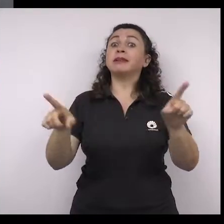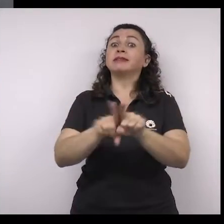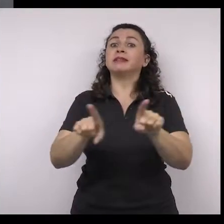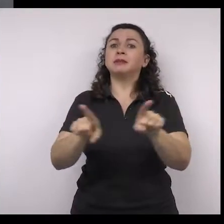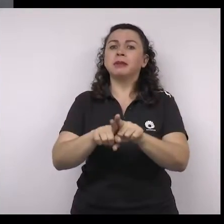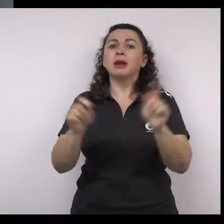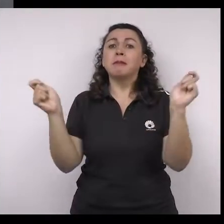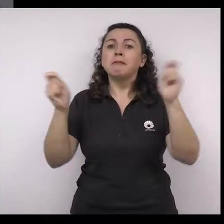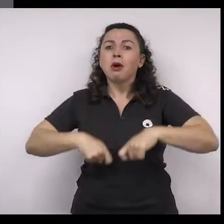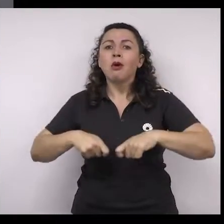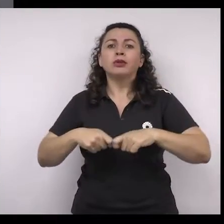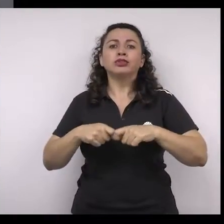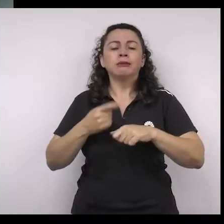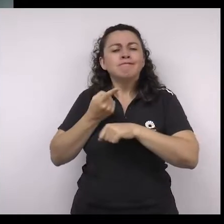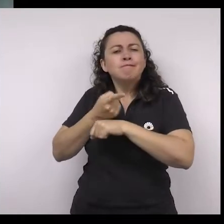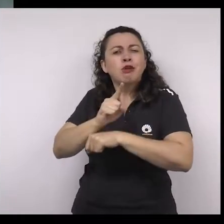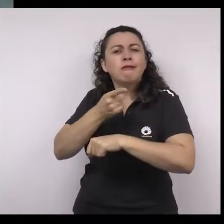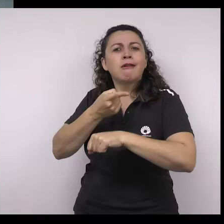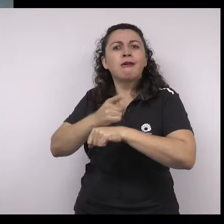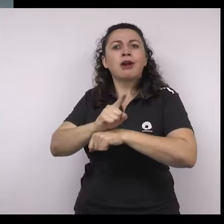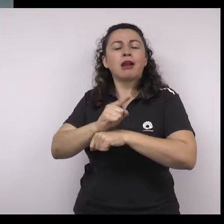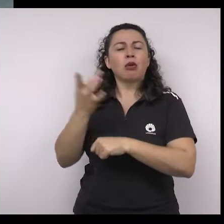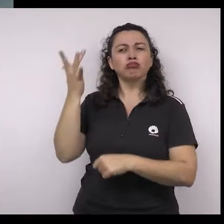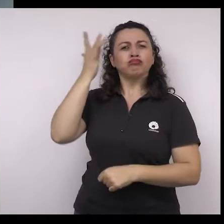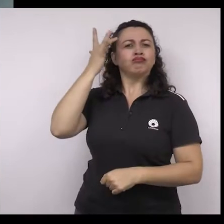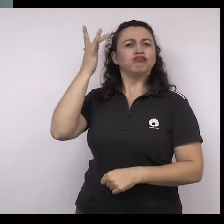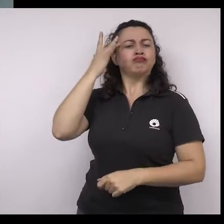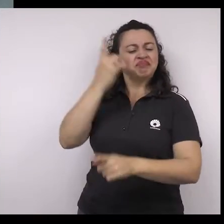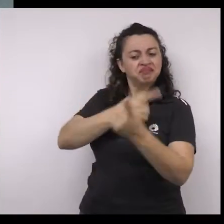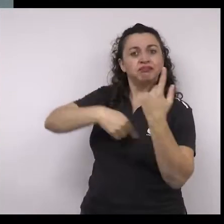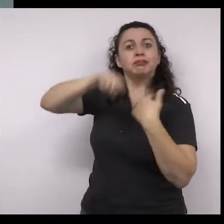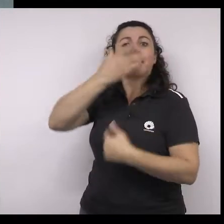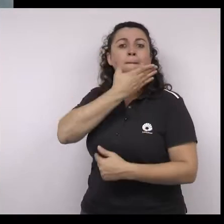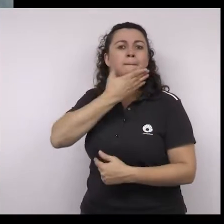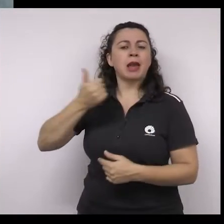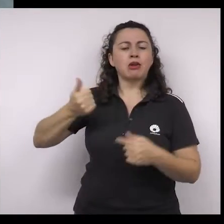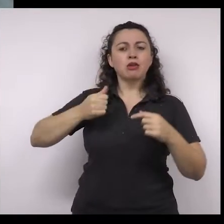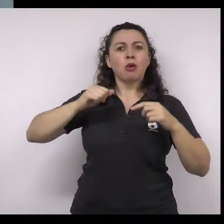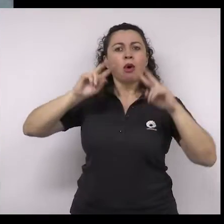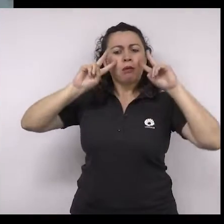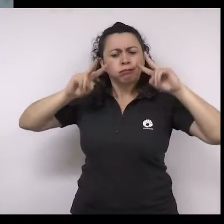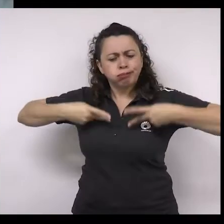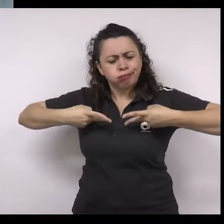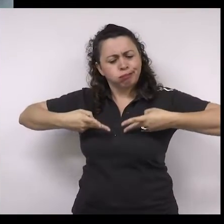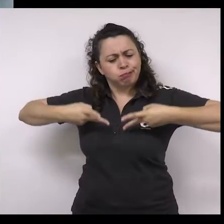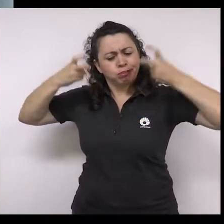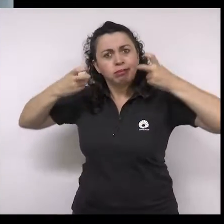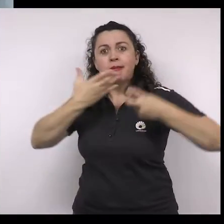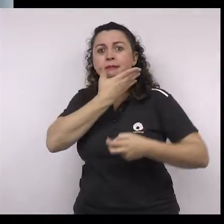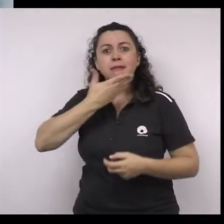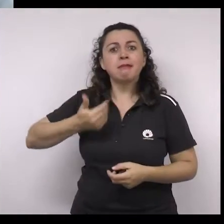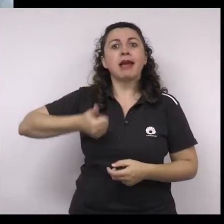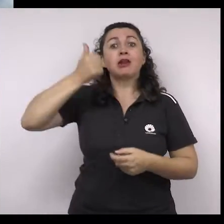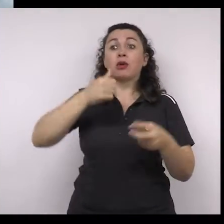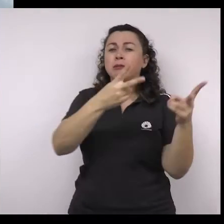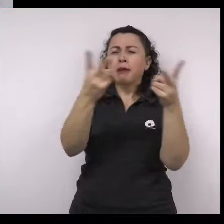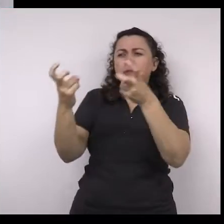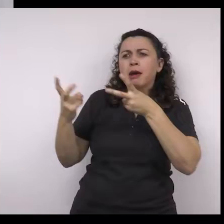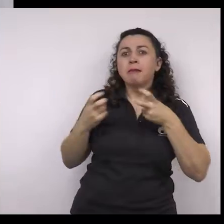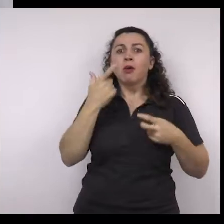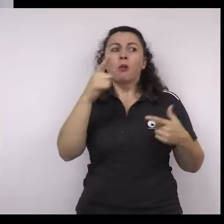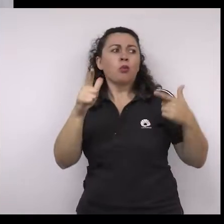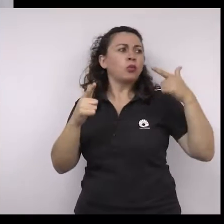podem justamente provocar um amadurecimento na percepção que eles têm de si próprios, né, e dos